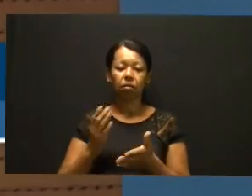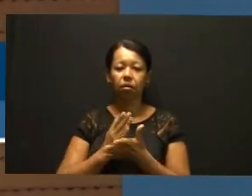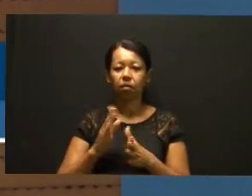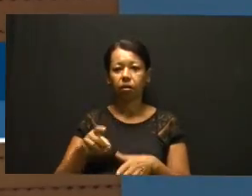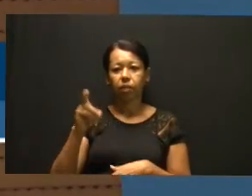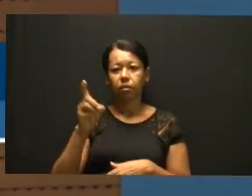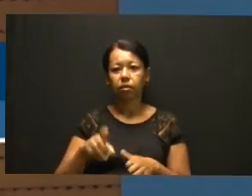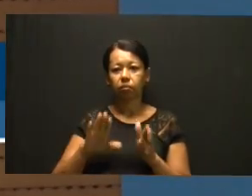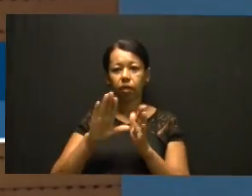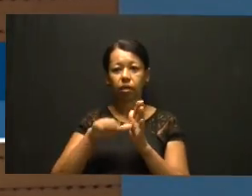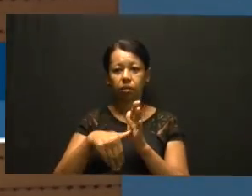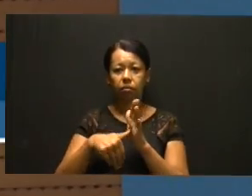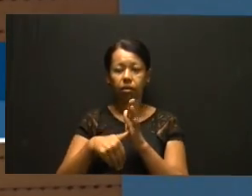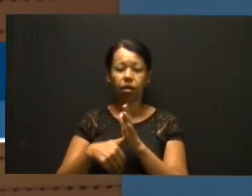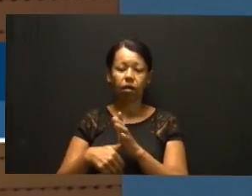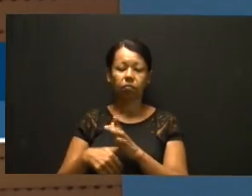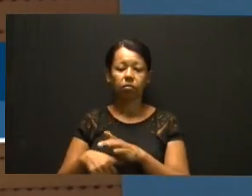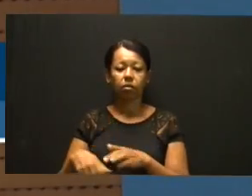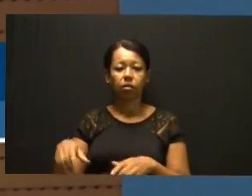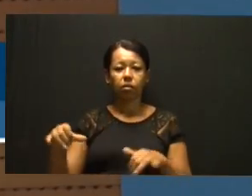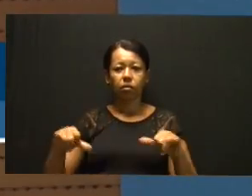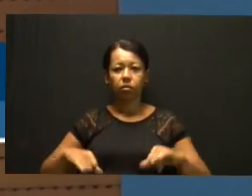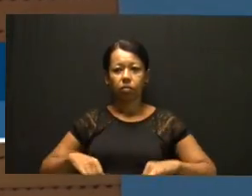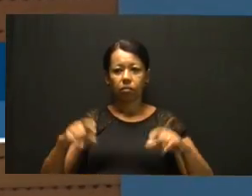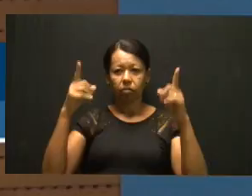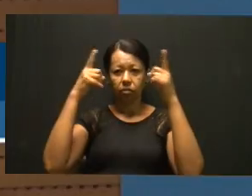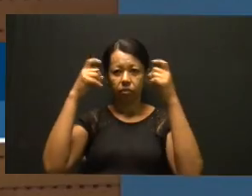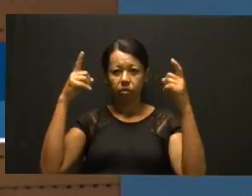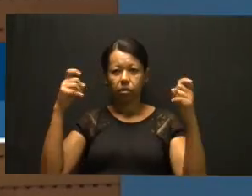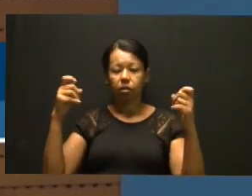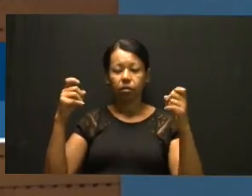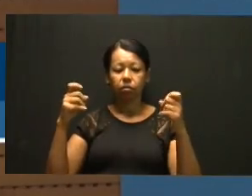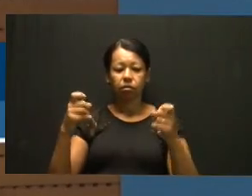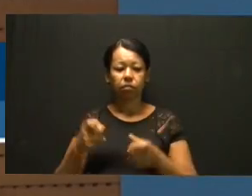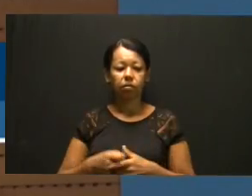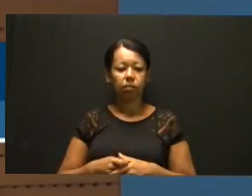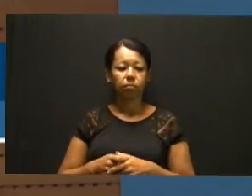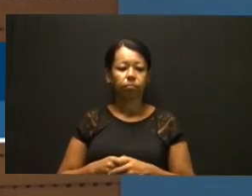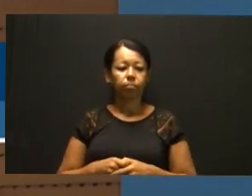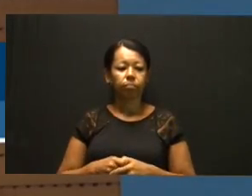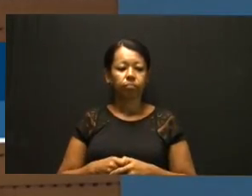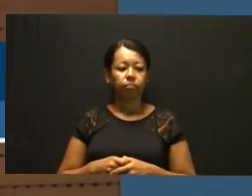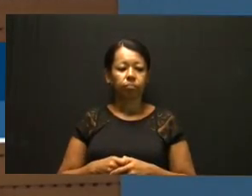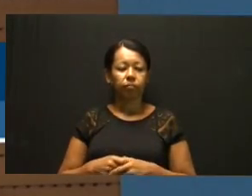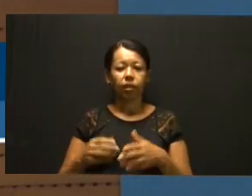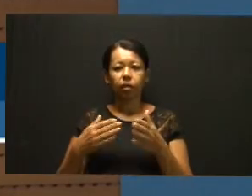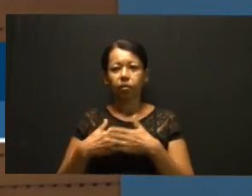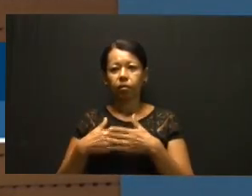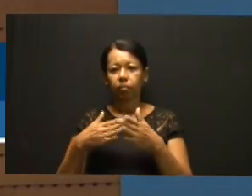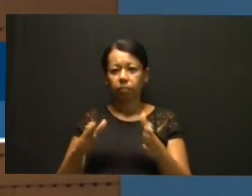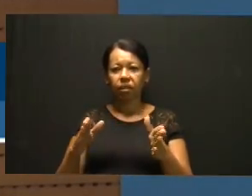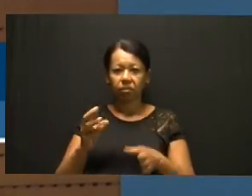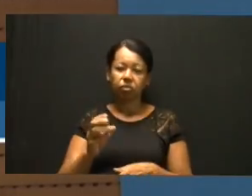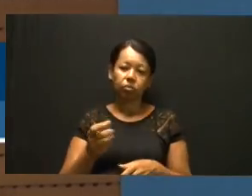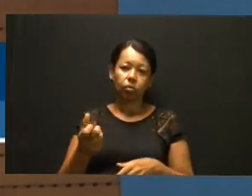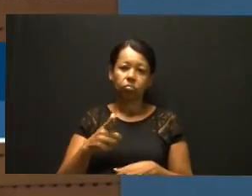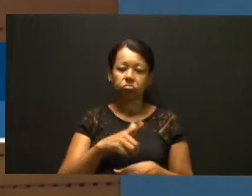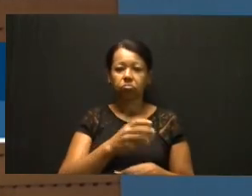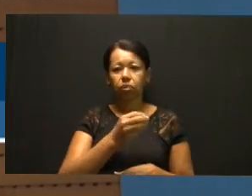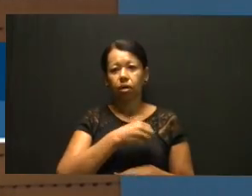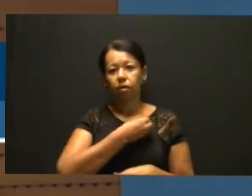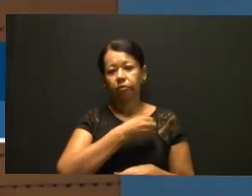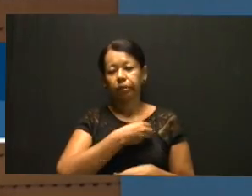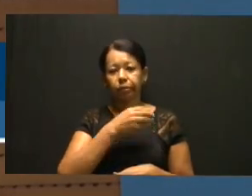sendo agredido, ele acaba sendo assaltado e até perdendo a sua vida por falta